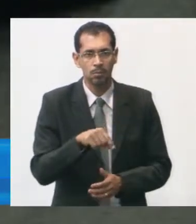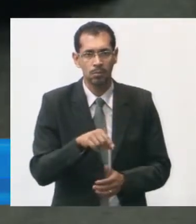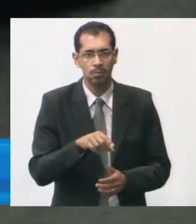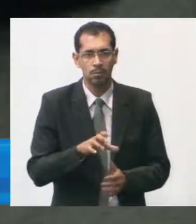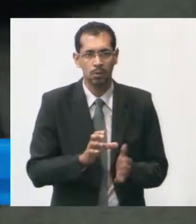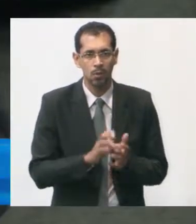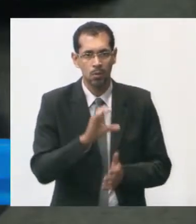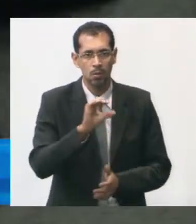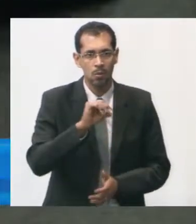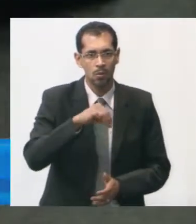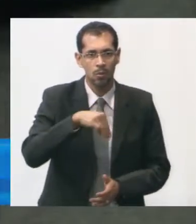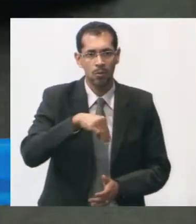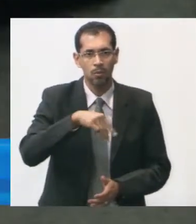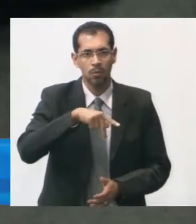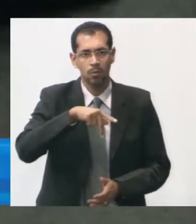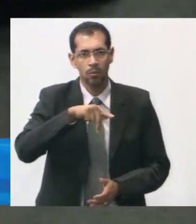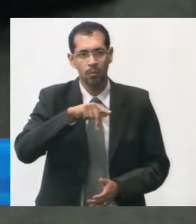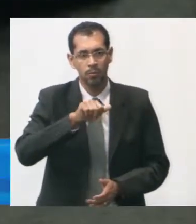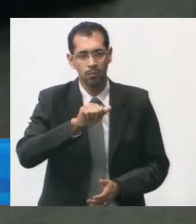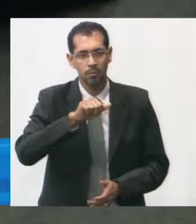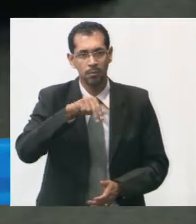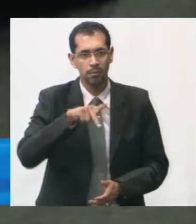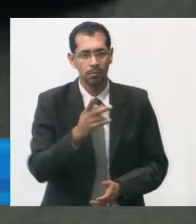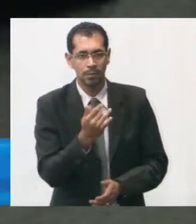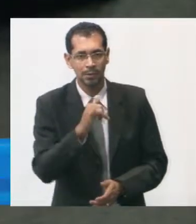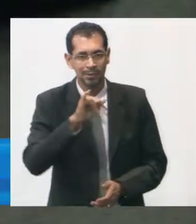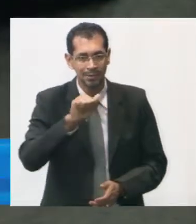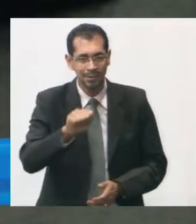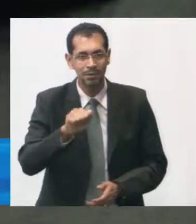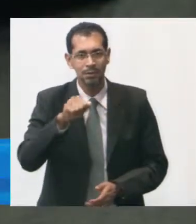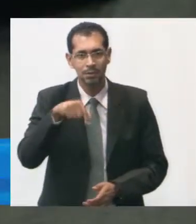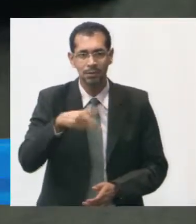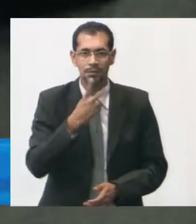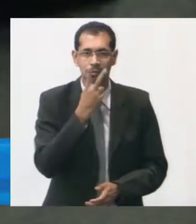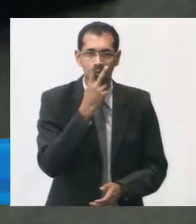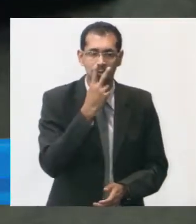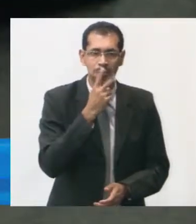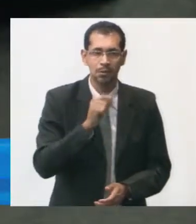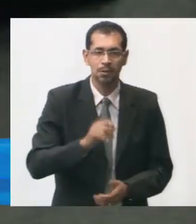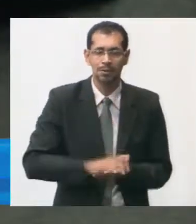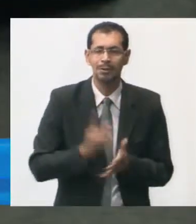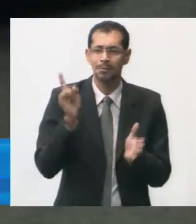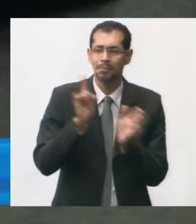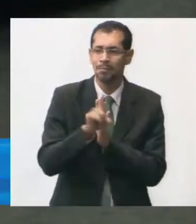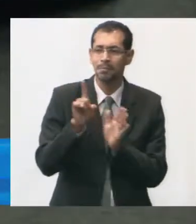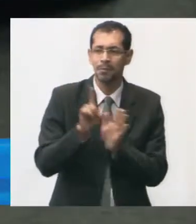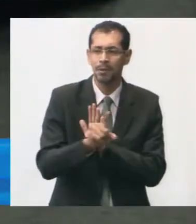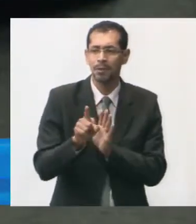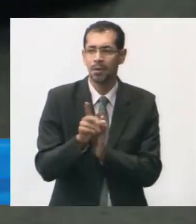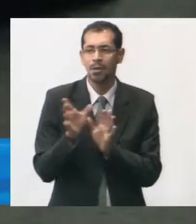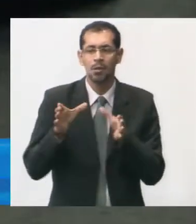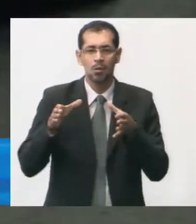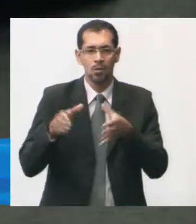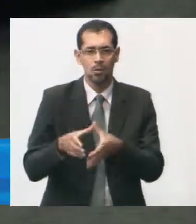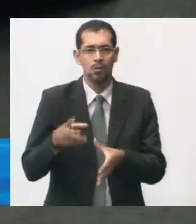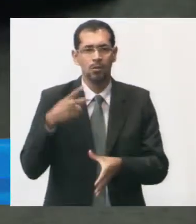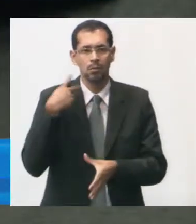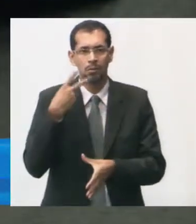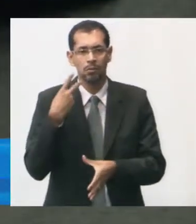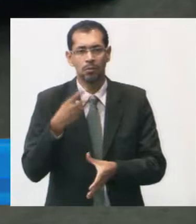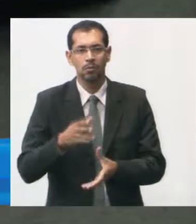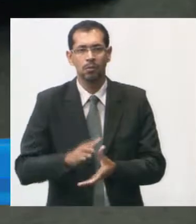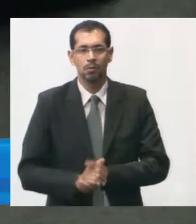Queria perguntar ao líder do prefeito e demais vereadores, líder do PPS na Casa, Cidadania, vereador